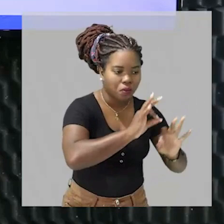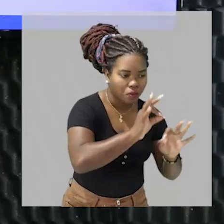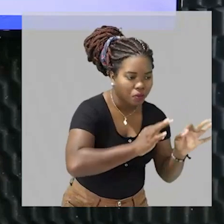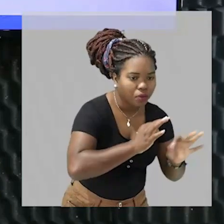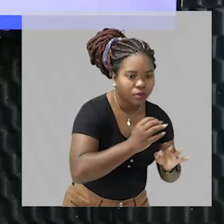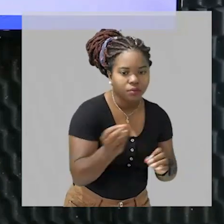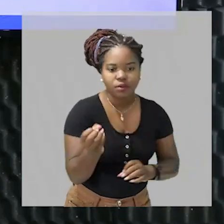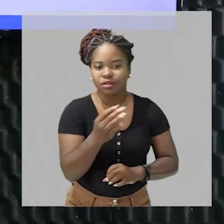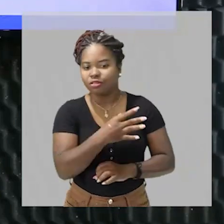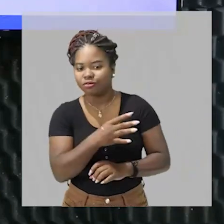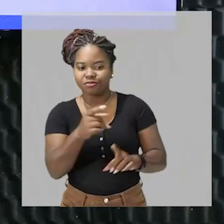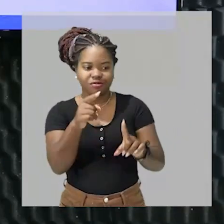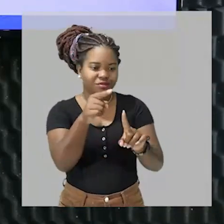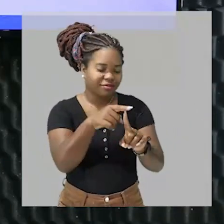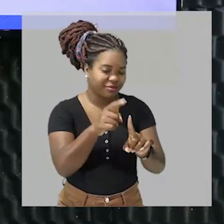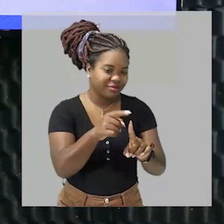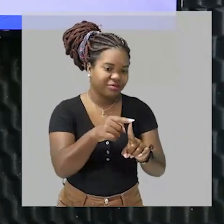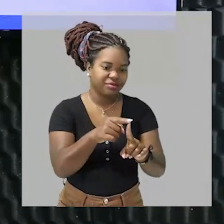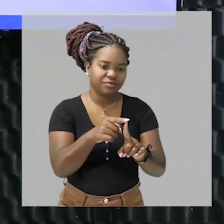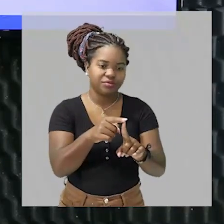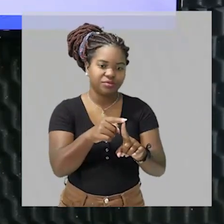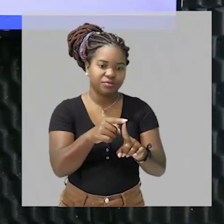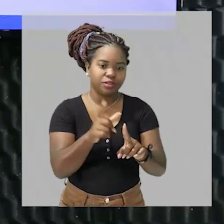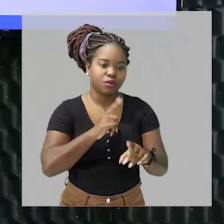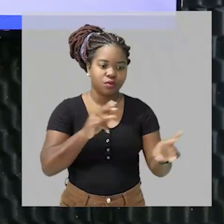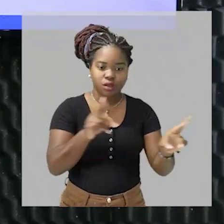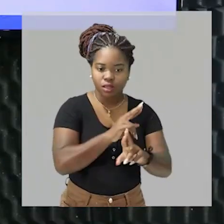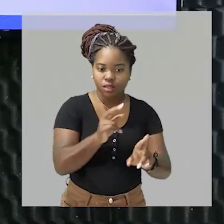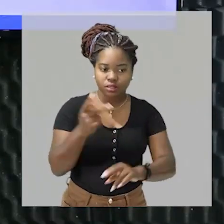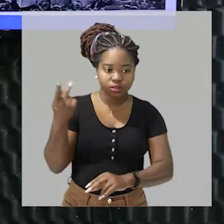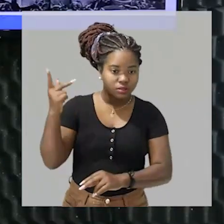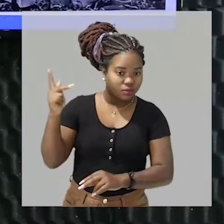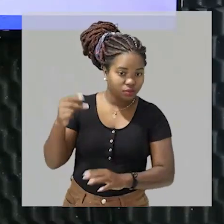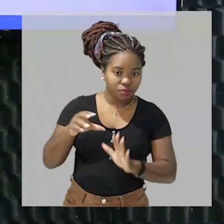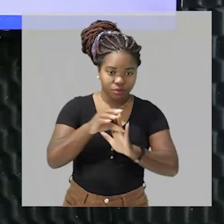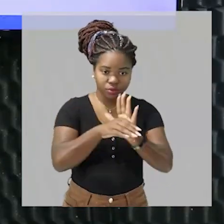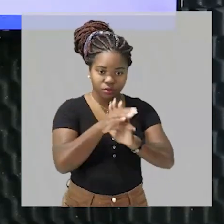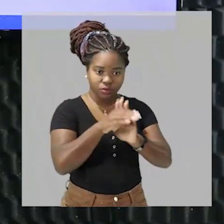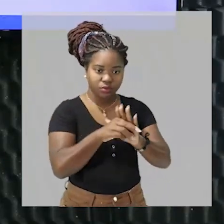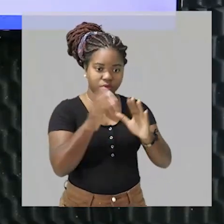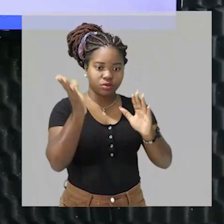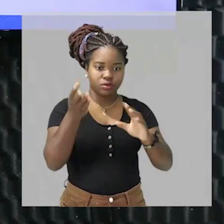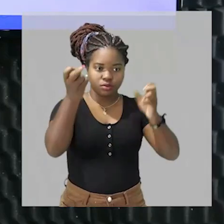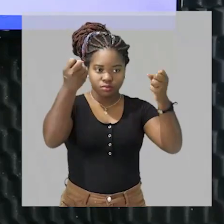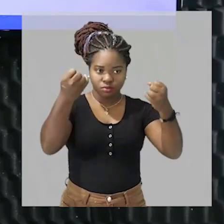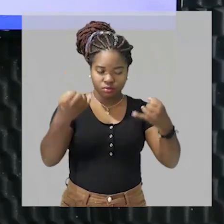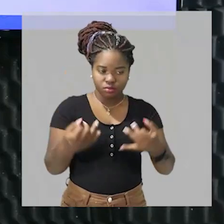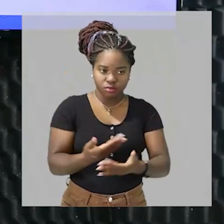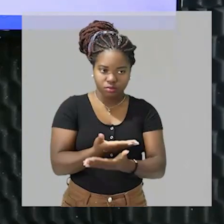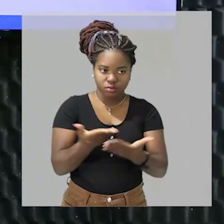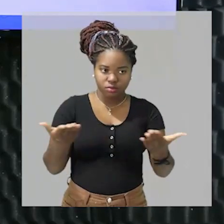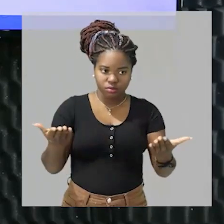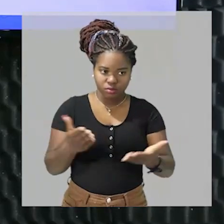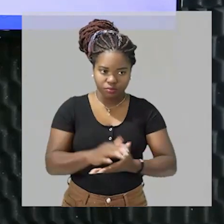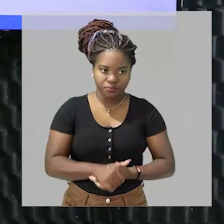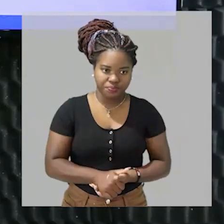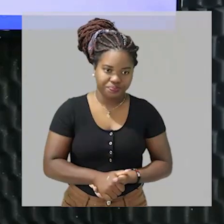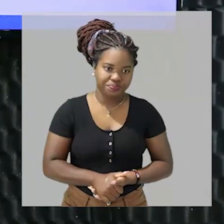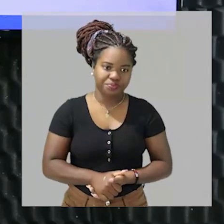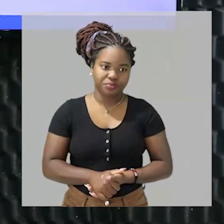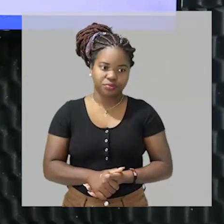uma nova obra de arte a partir da obra de arte dela, partindo do conceito que eu havia dito para vocês, né?